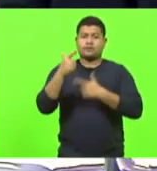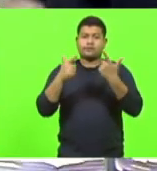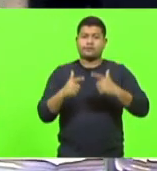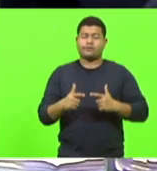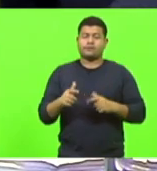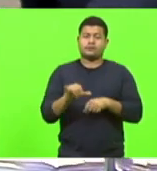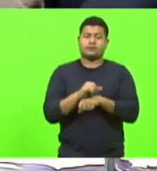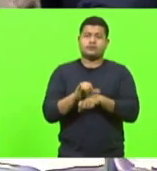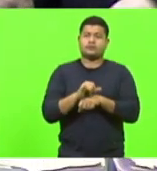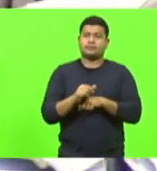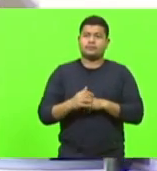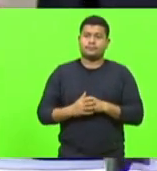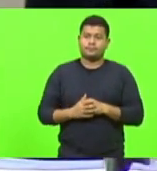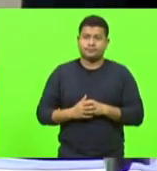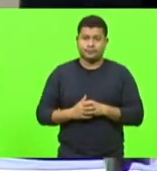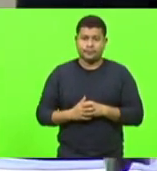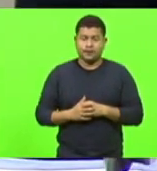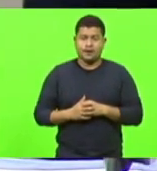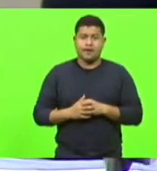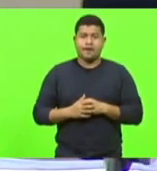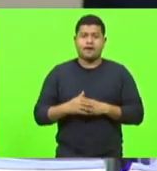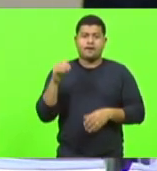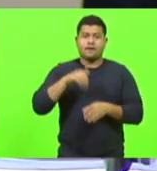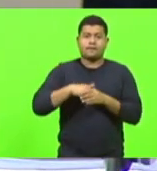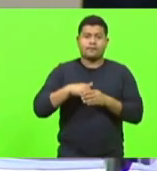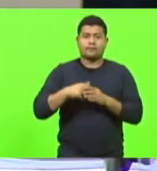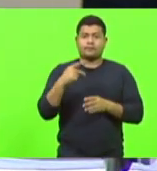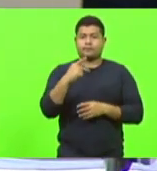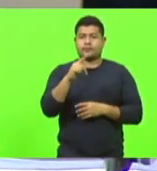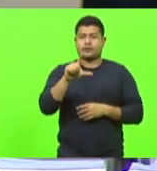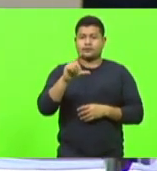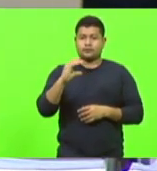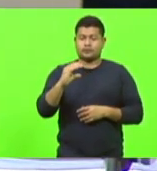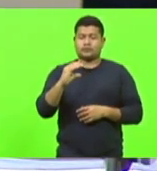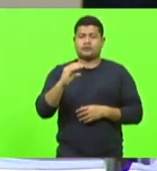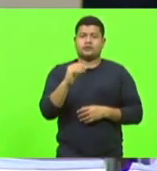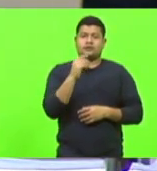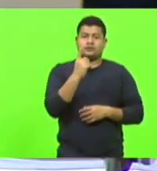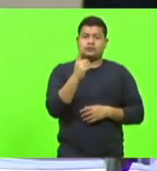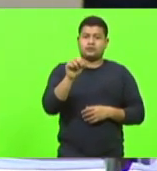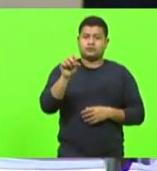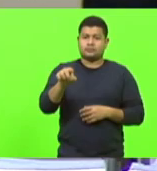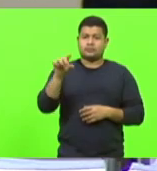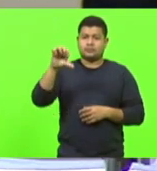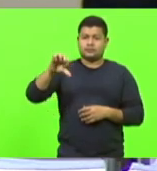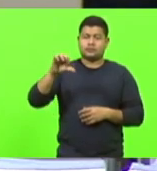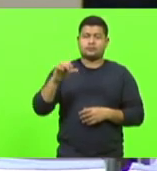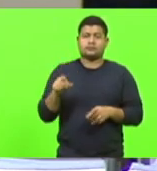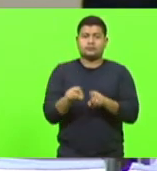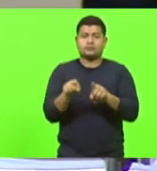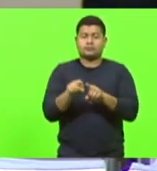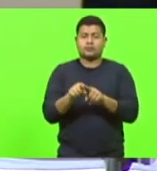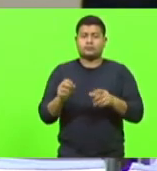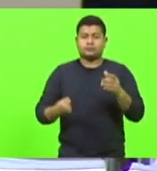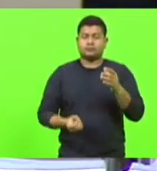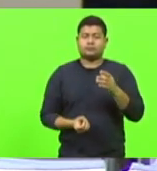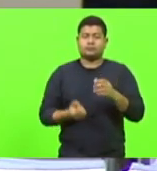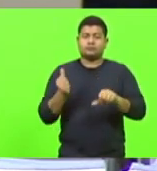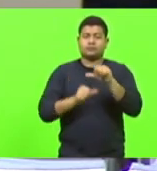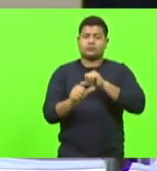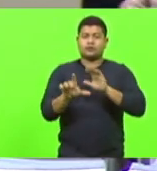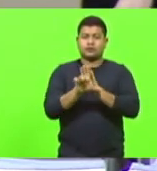providências e votação do PLC 10.9 2021 autor Governo do Estado Altera a lei complementar